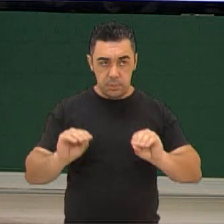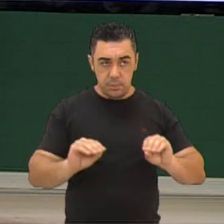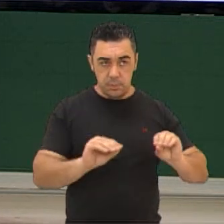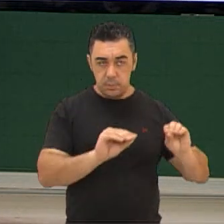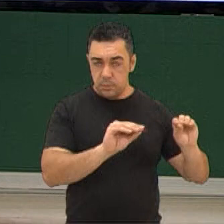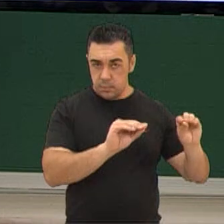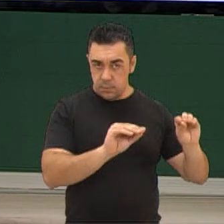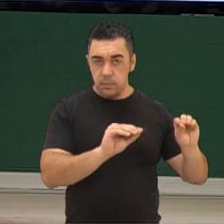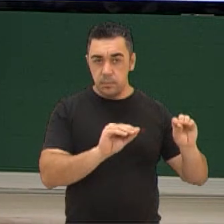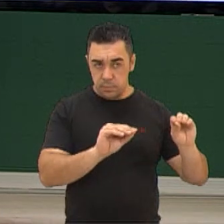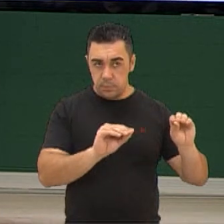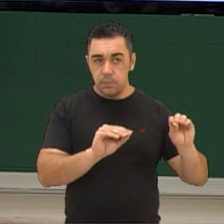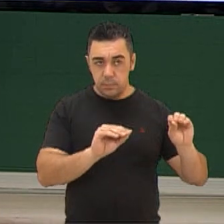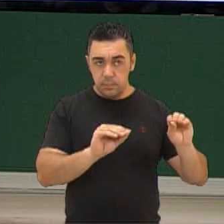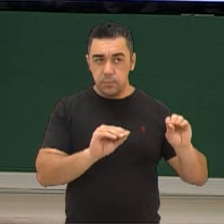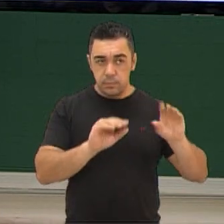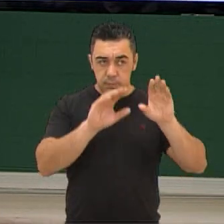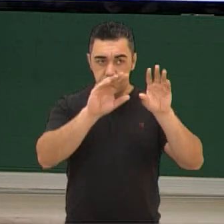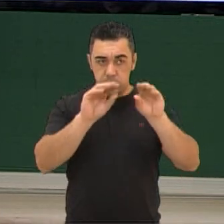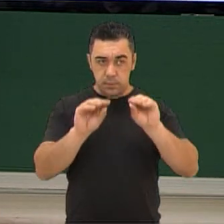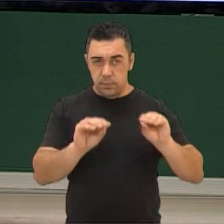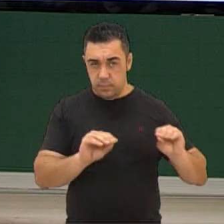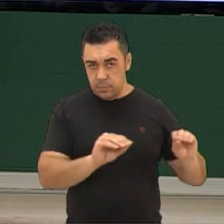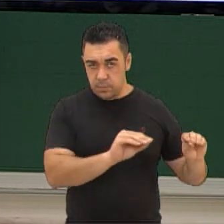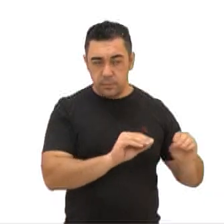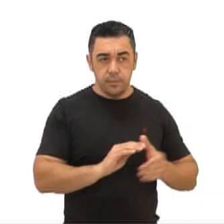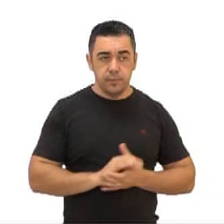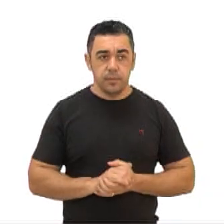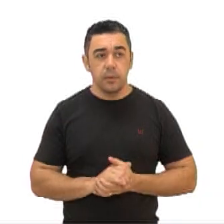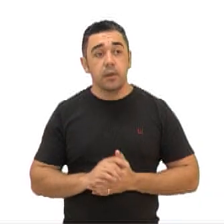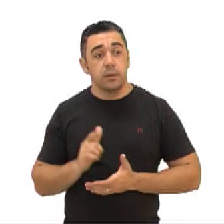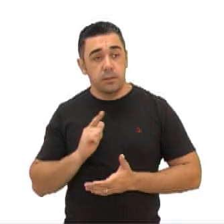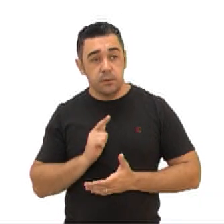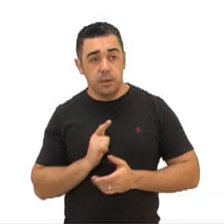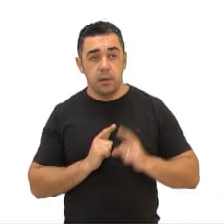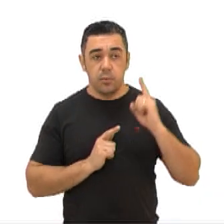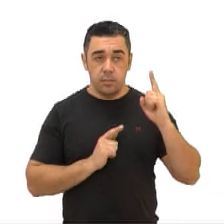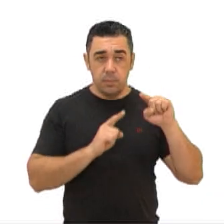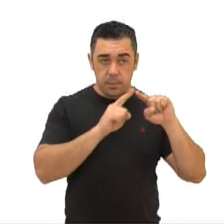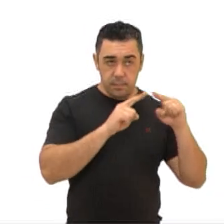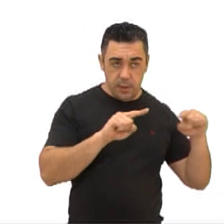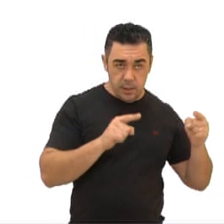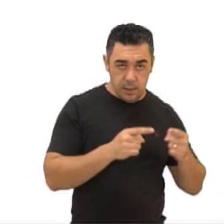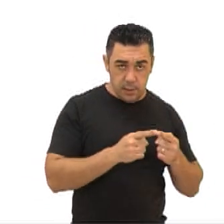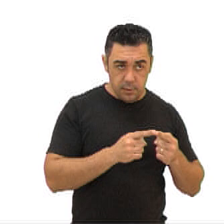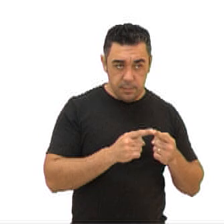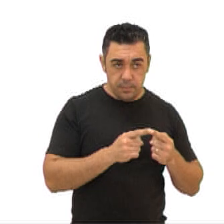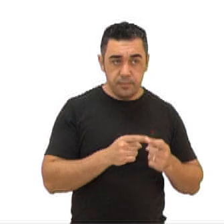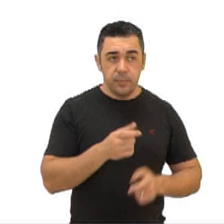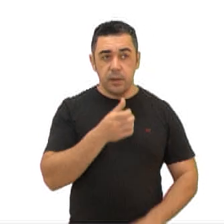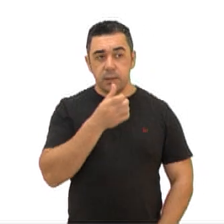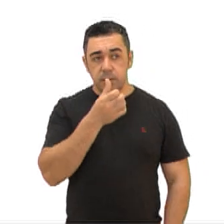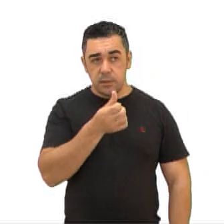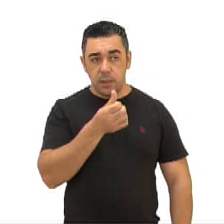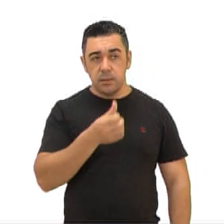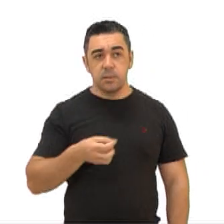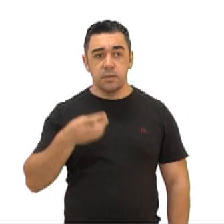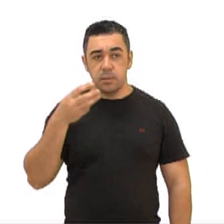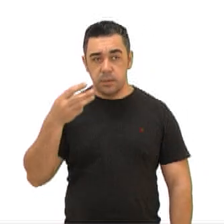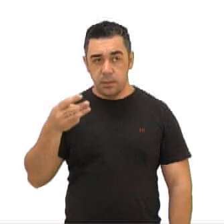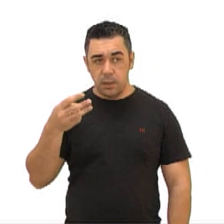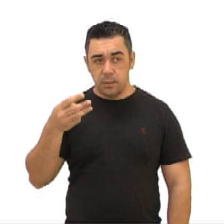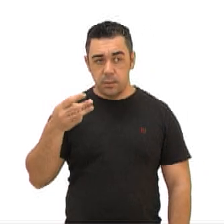outra maçã depois da igualdade. Sobrando uma pera, 6,